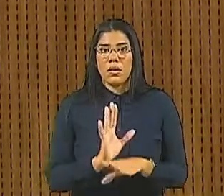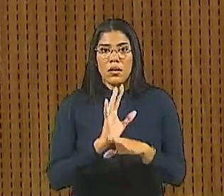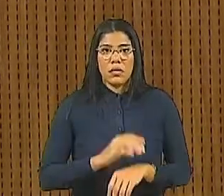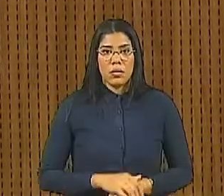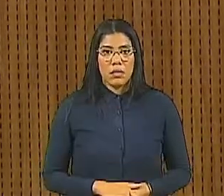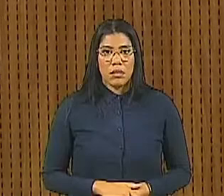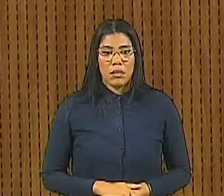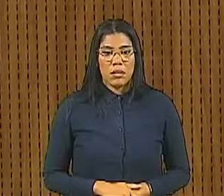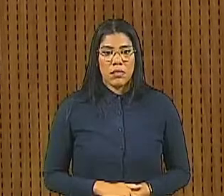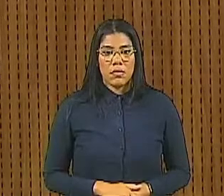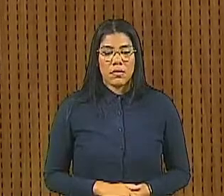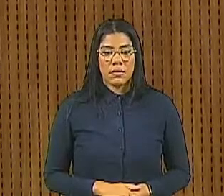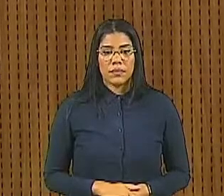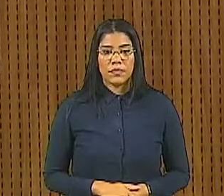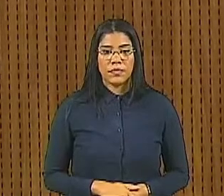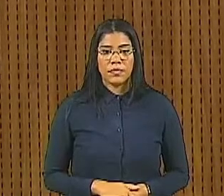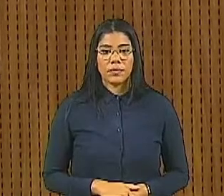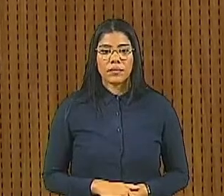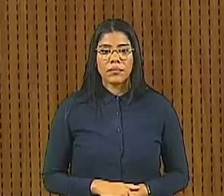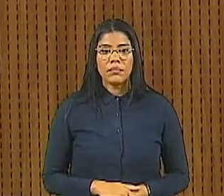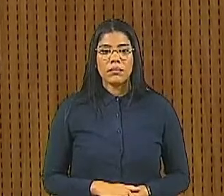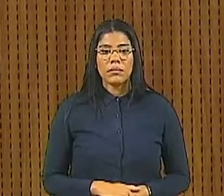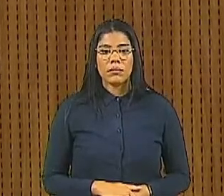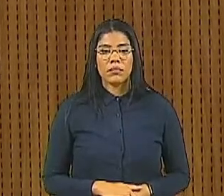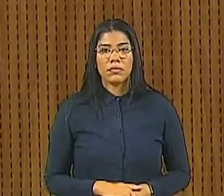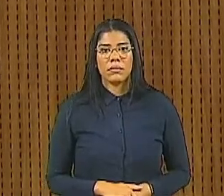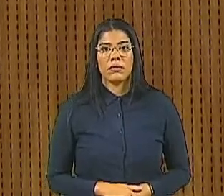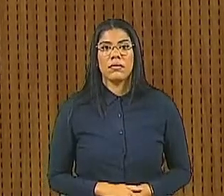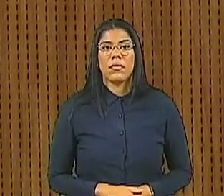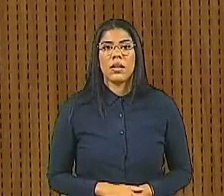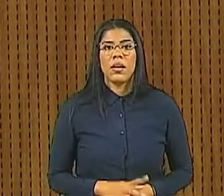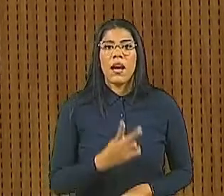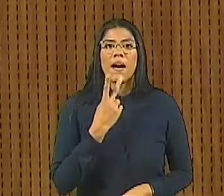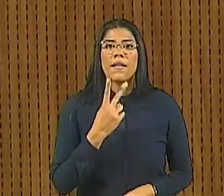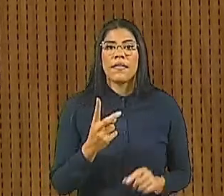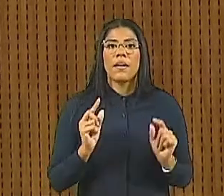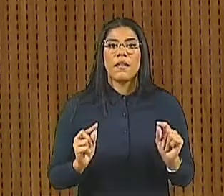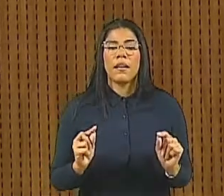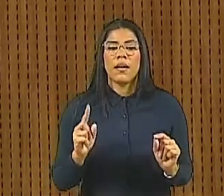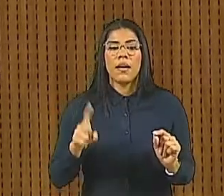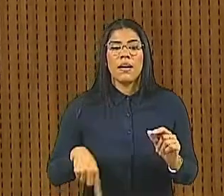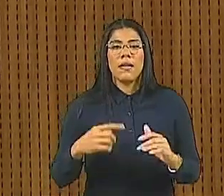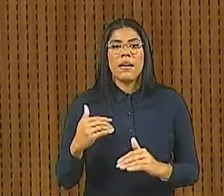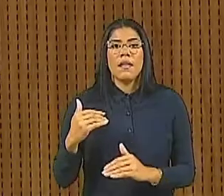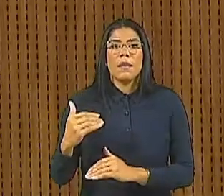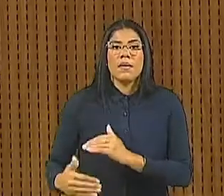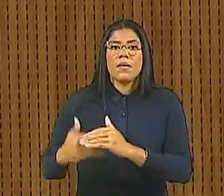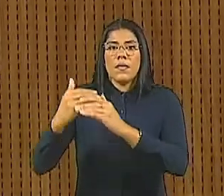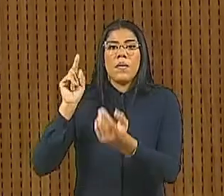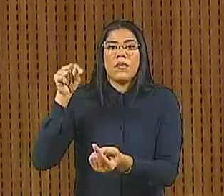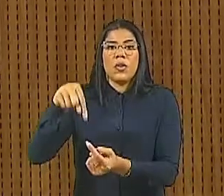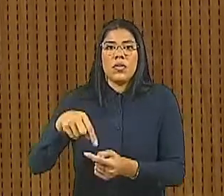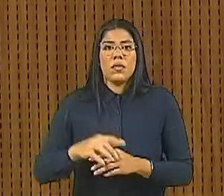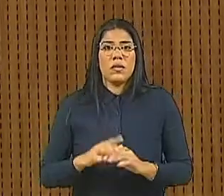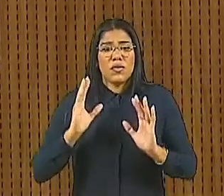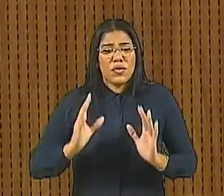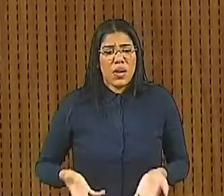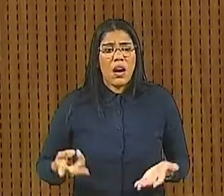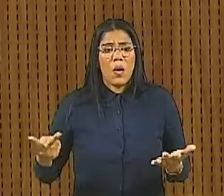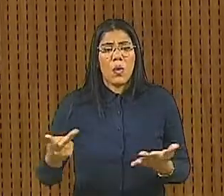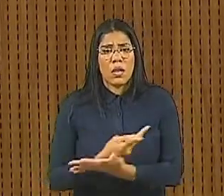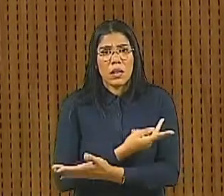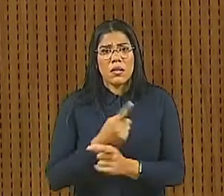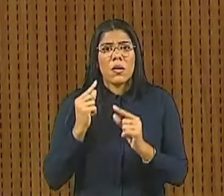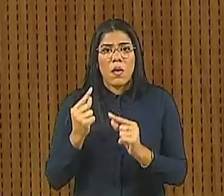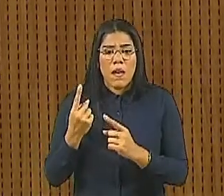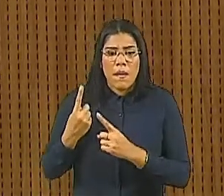inclusive, para o desmatamento. Em nome do desenvolvimento, já se foram cometidos inúmeros crimes contra